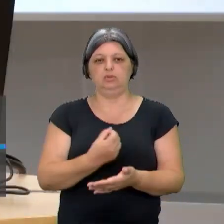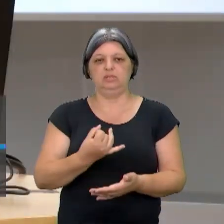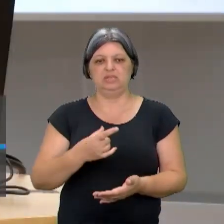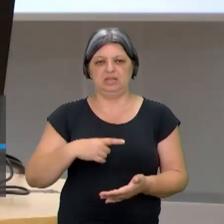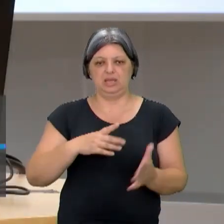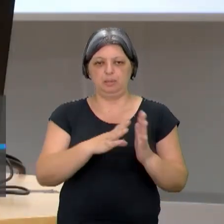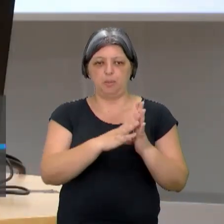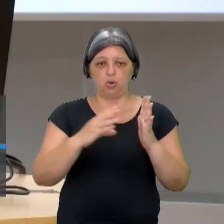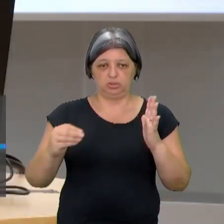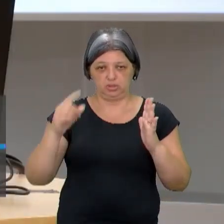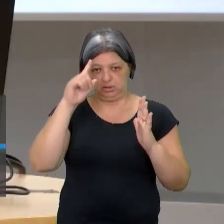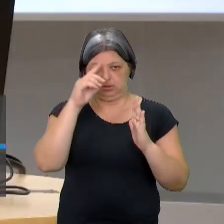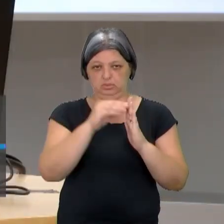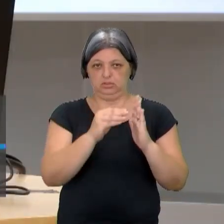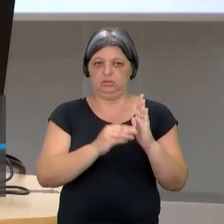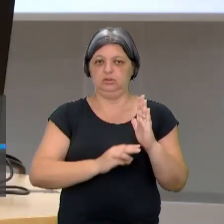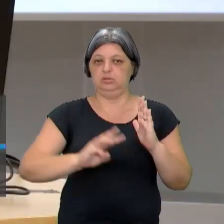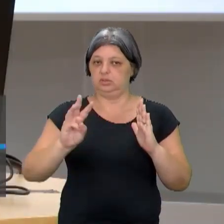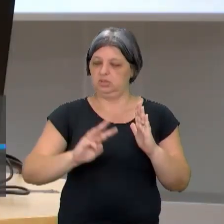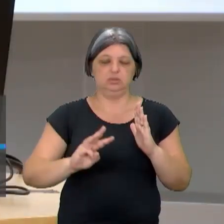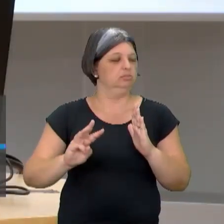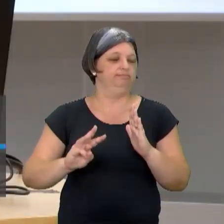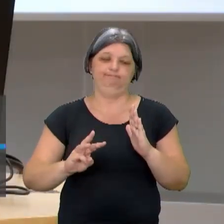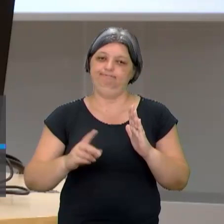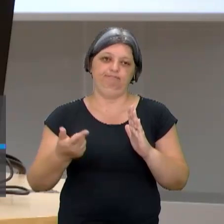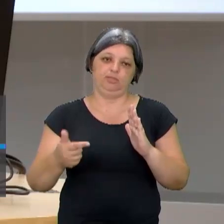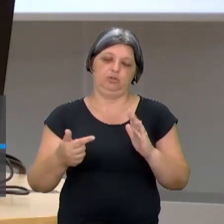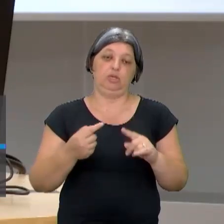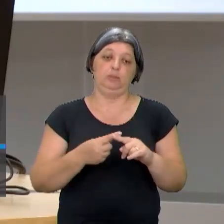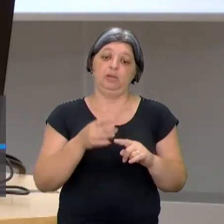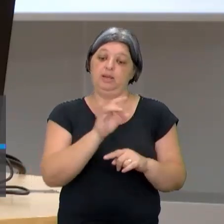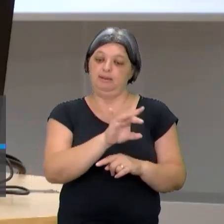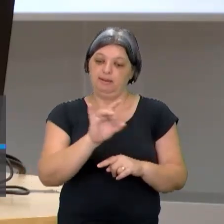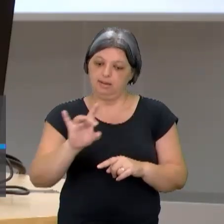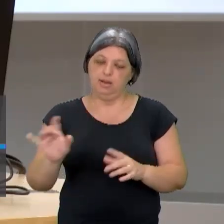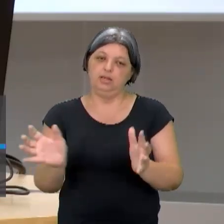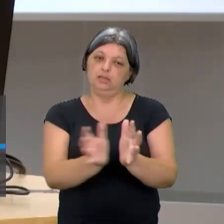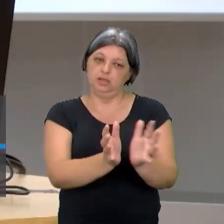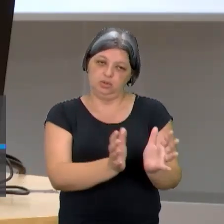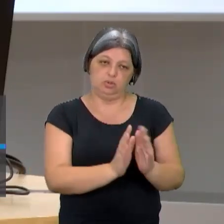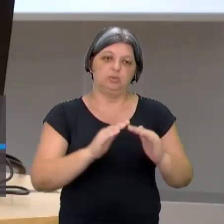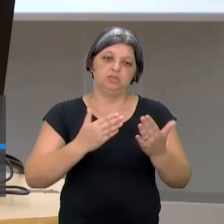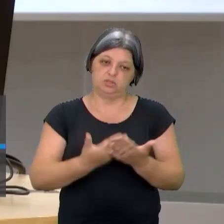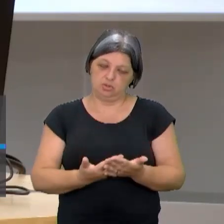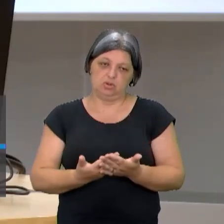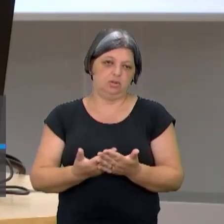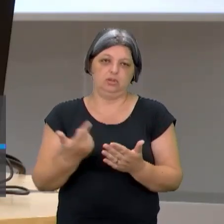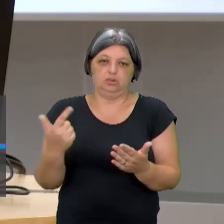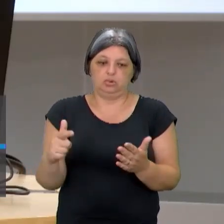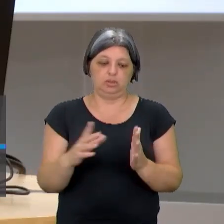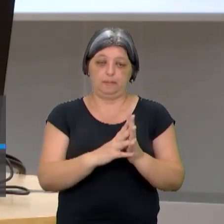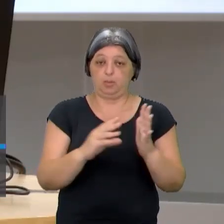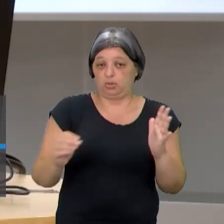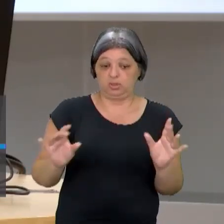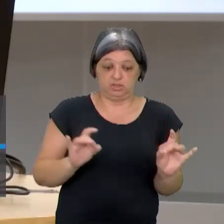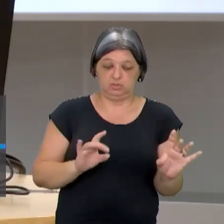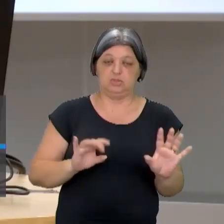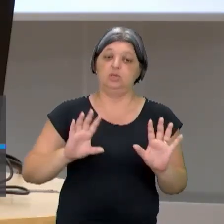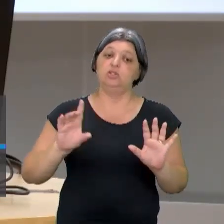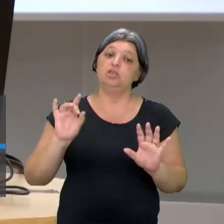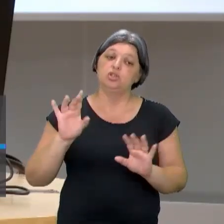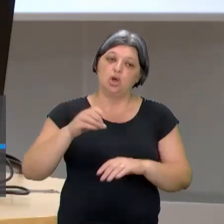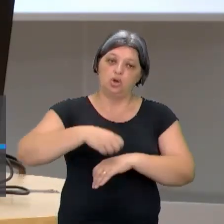né, da agenda. Não, por quê? Porque a agenda cabe a cada unidade escolar criar a sua, é personalizada, tá? Então não existe um modelo específico. A gente deu